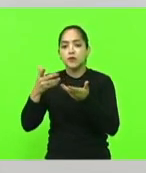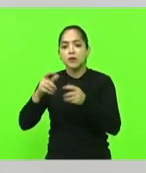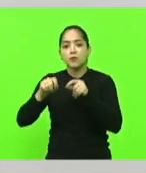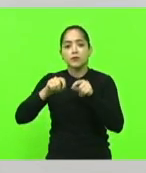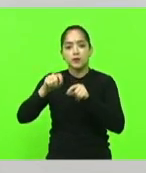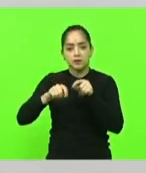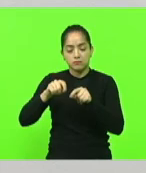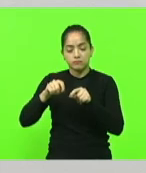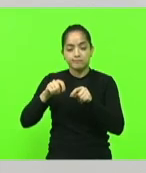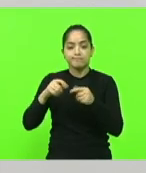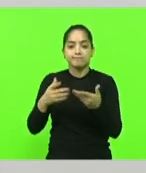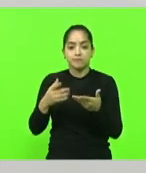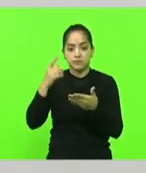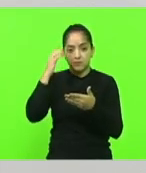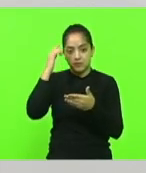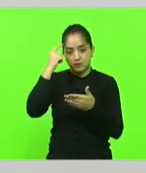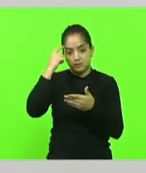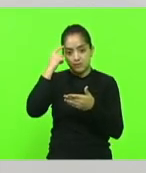A gente também